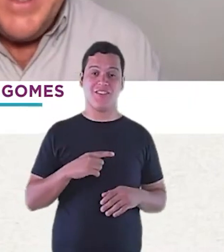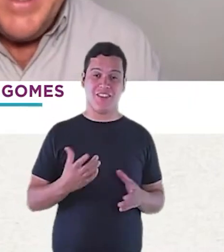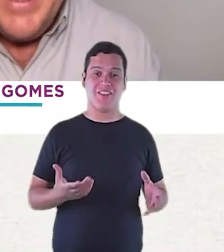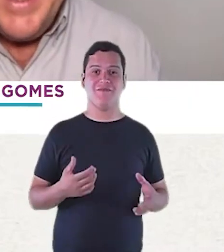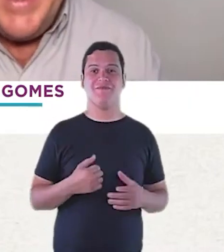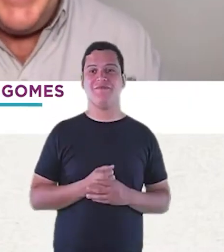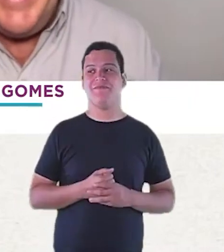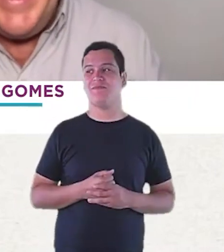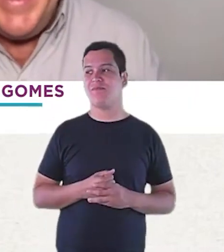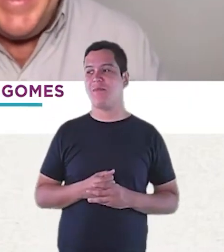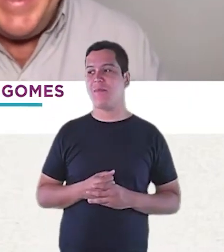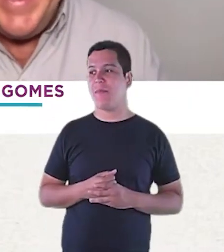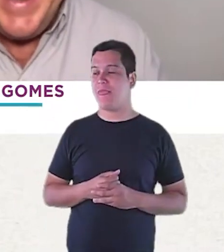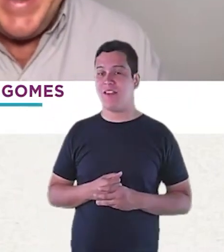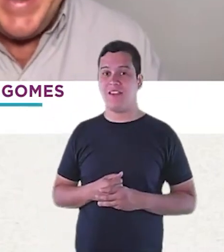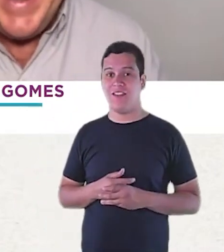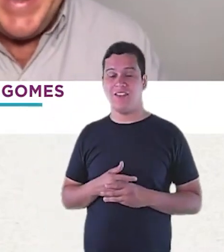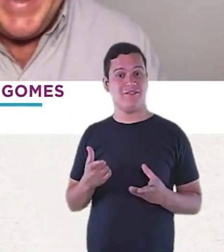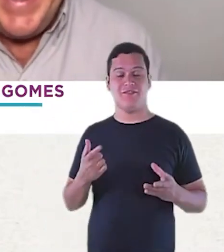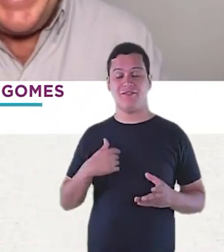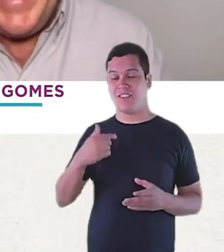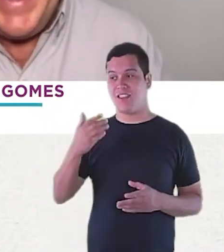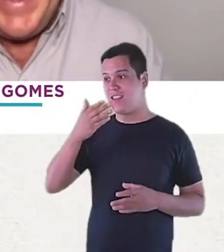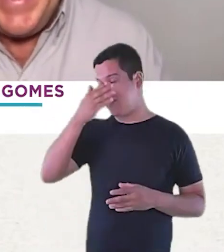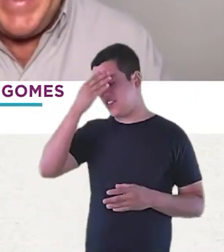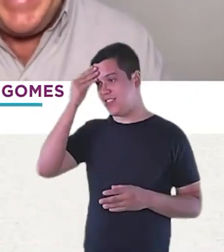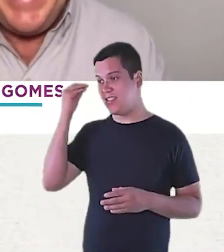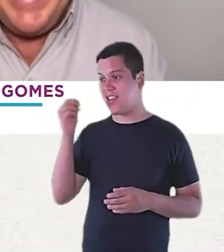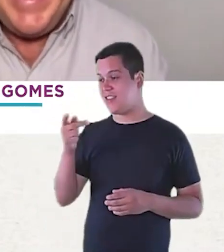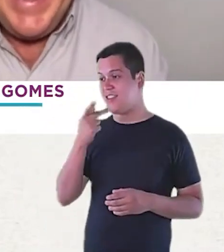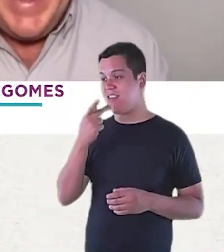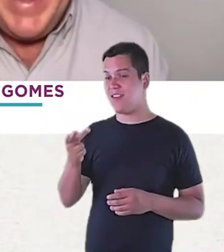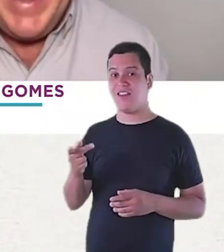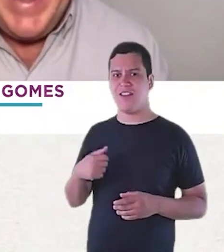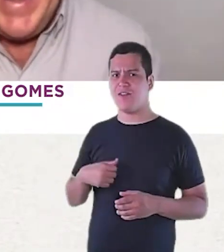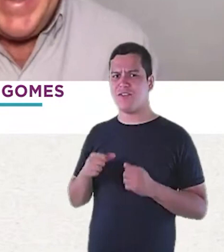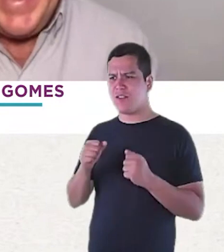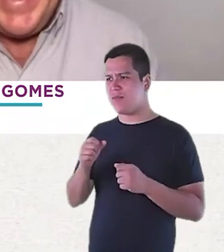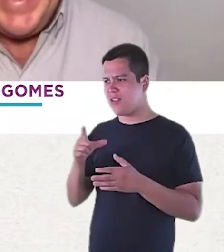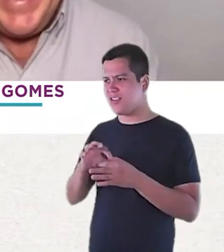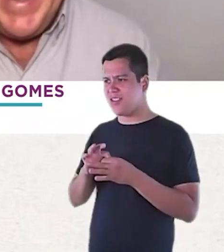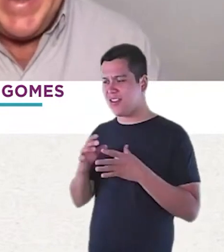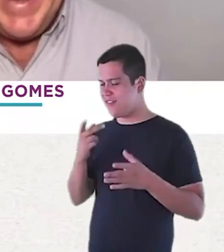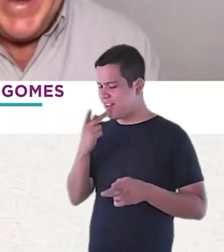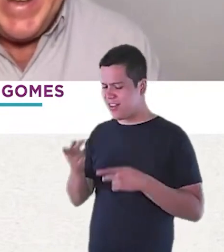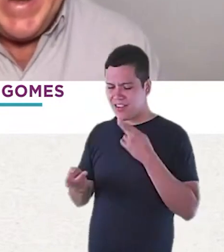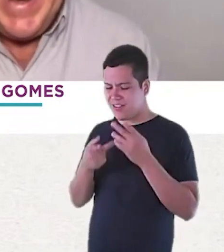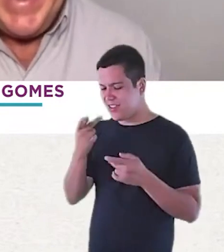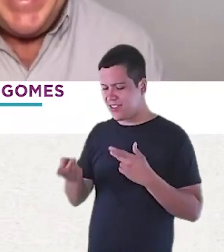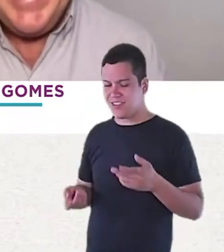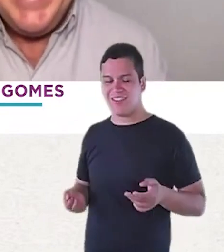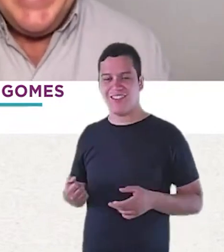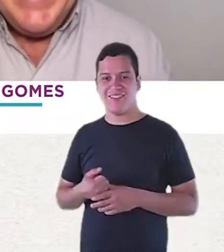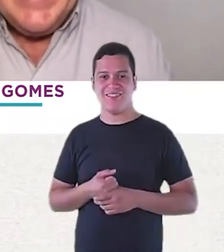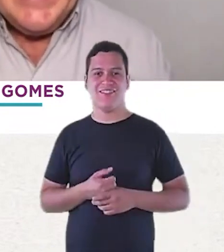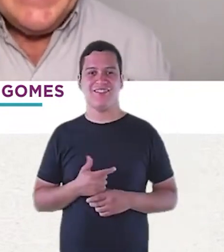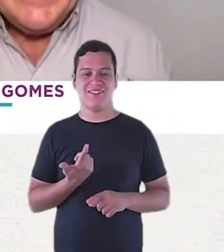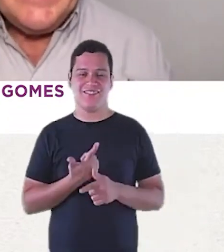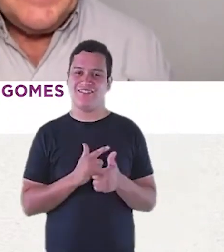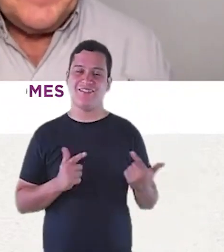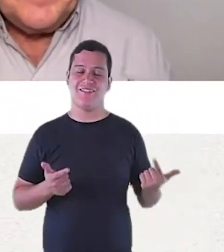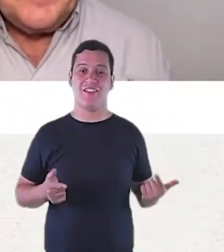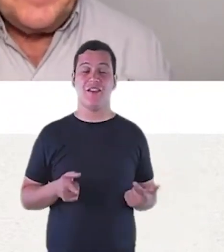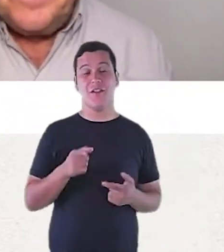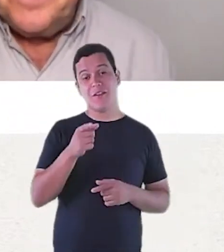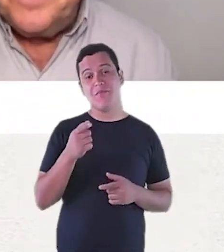conversar. Laurentino, esquece o que eu falei, fala muito. Aí ele começou a falar tudo de novo. Laurentino, fala para mim, por